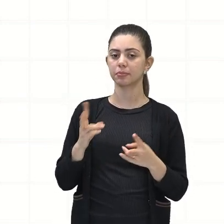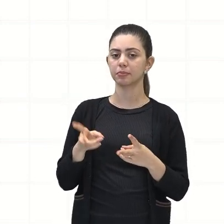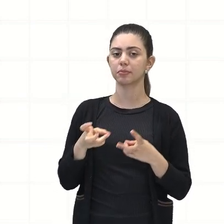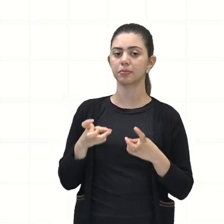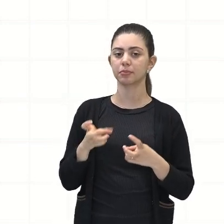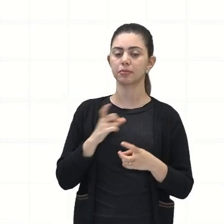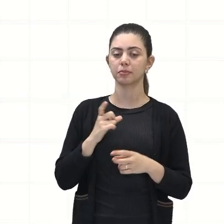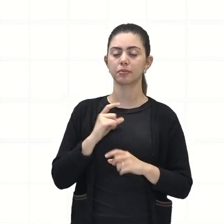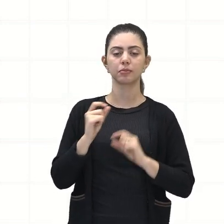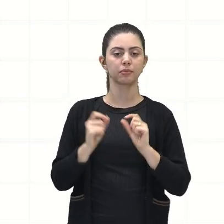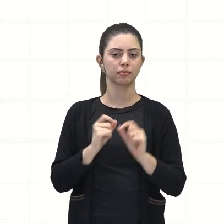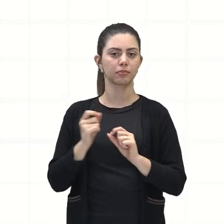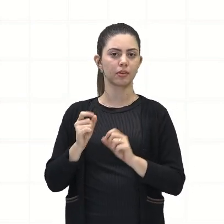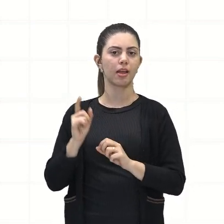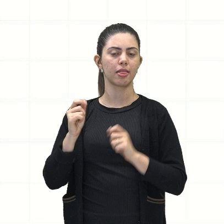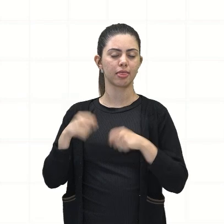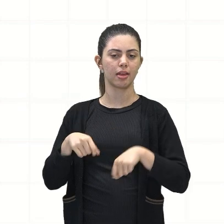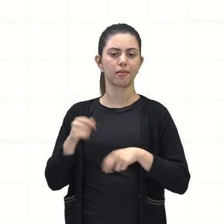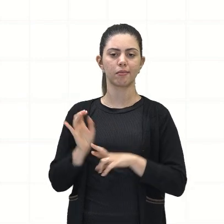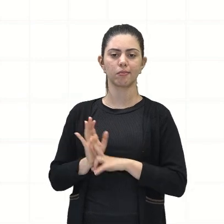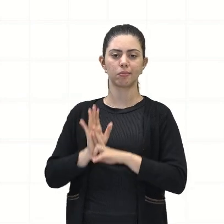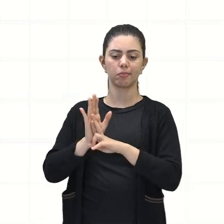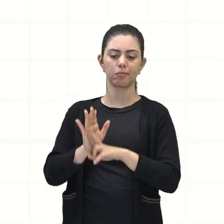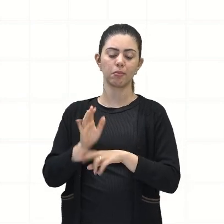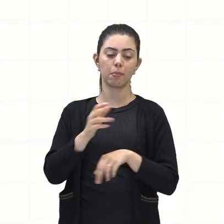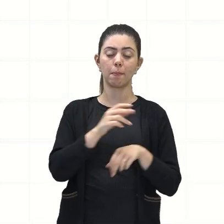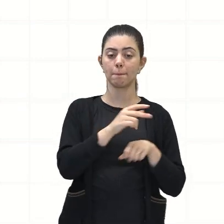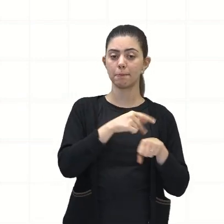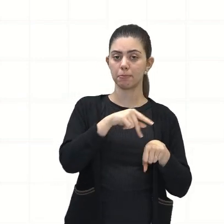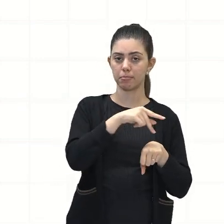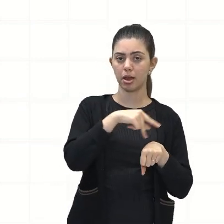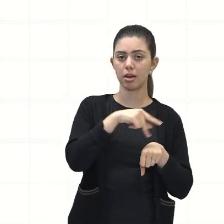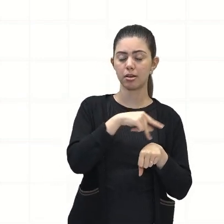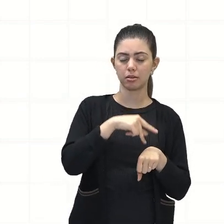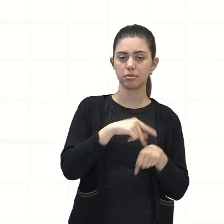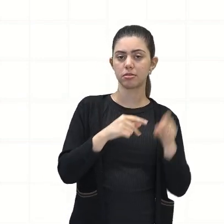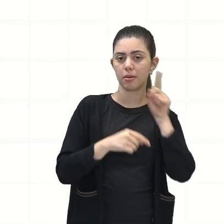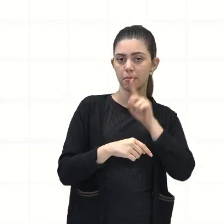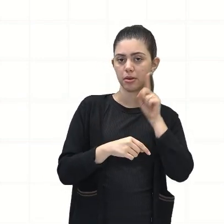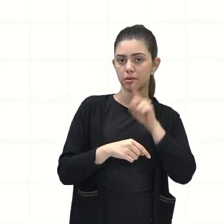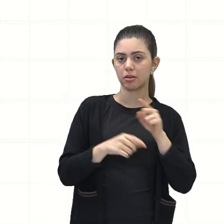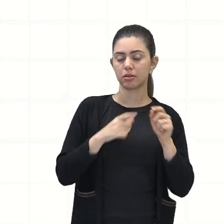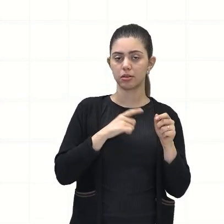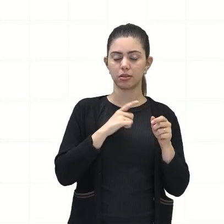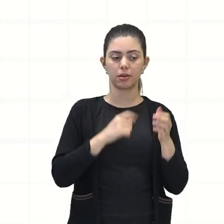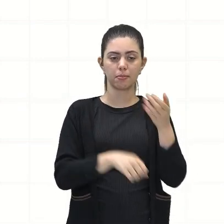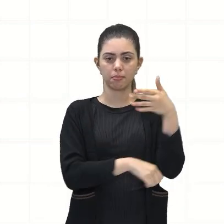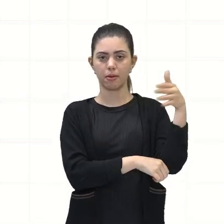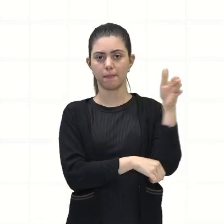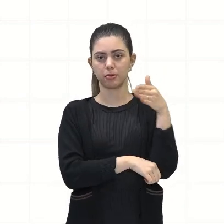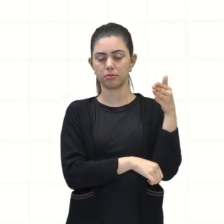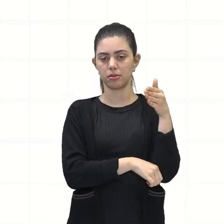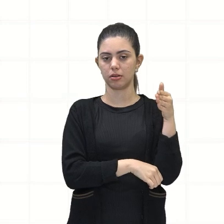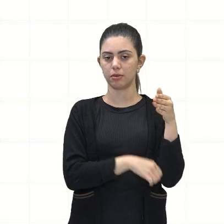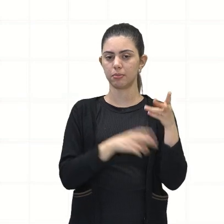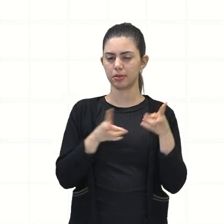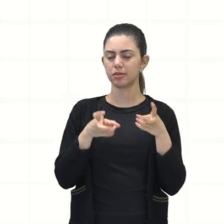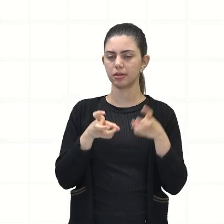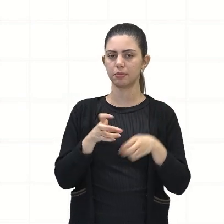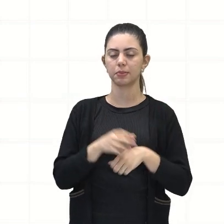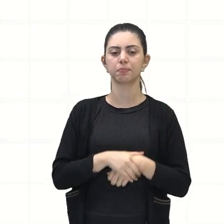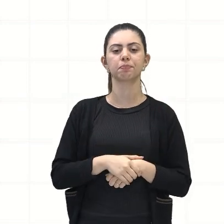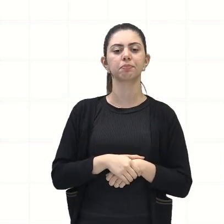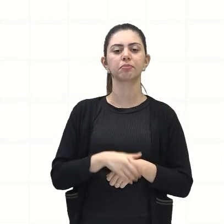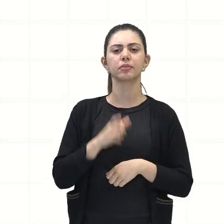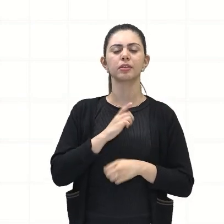a representação do povo americano carregando sua bandeira, na qual você tem